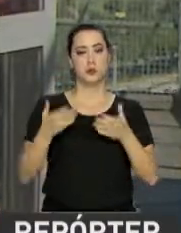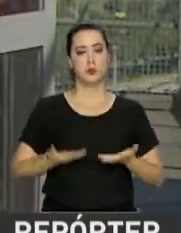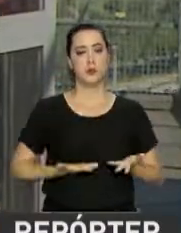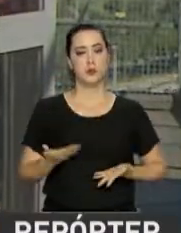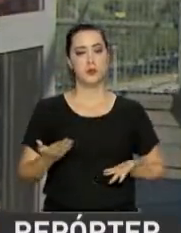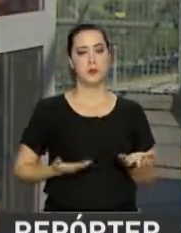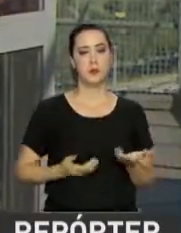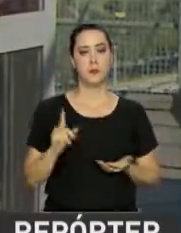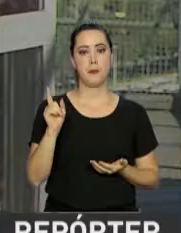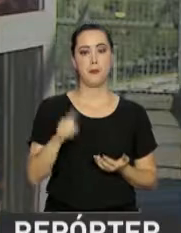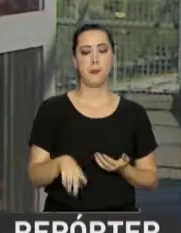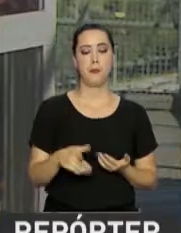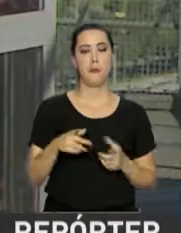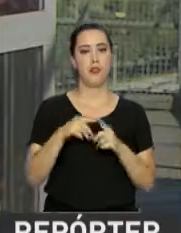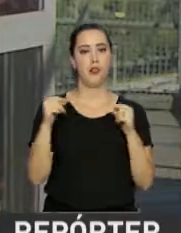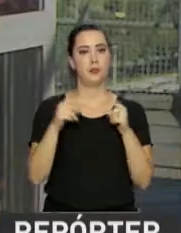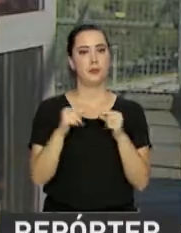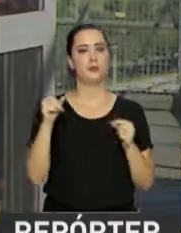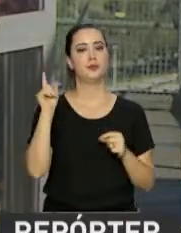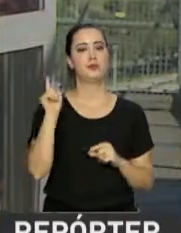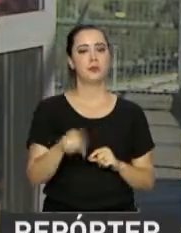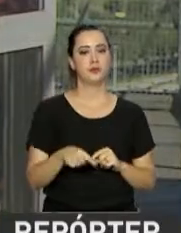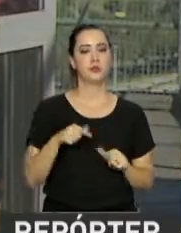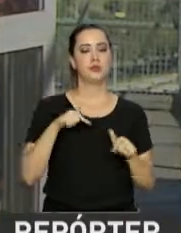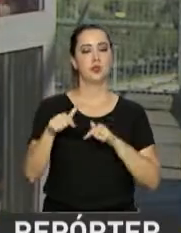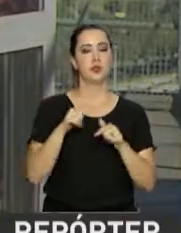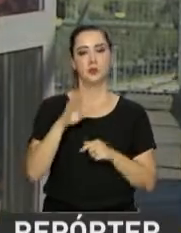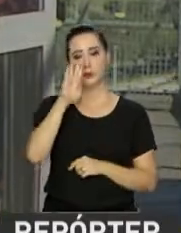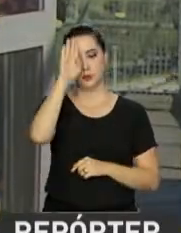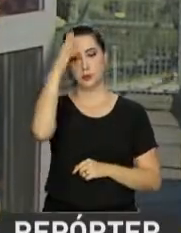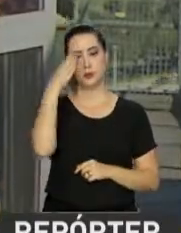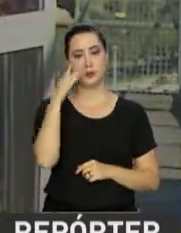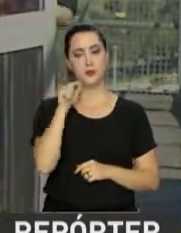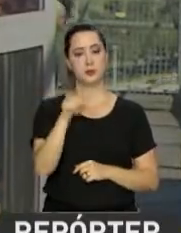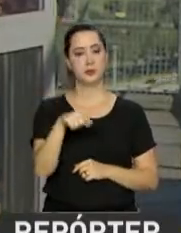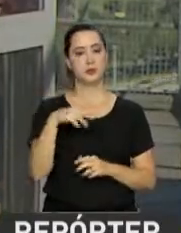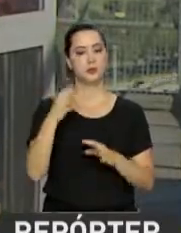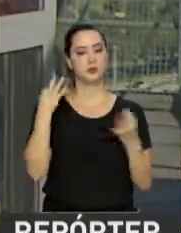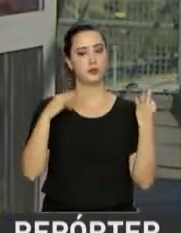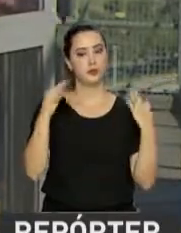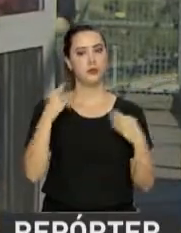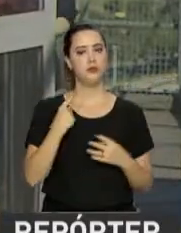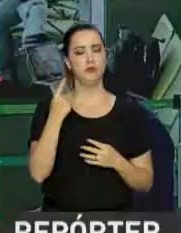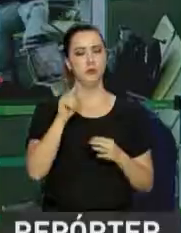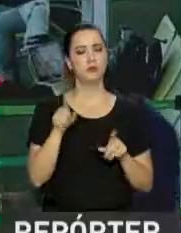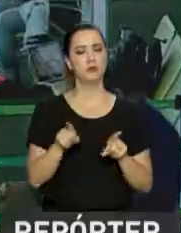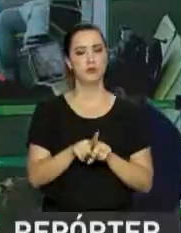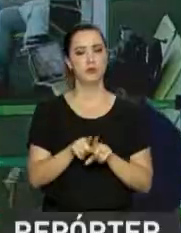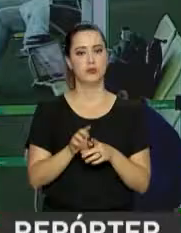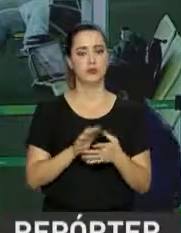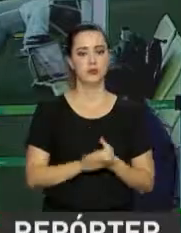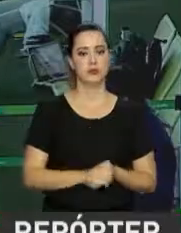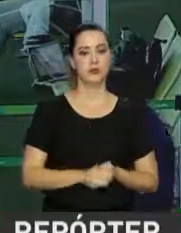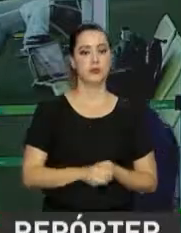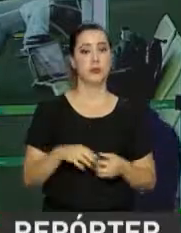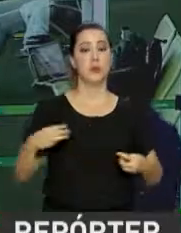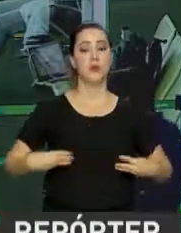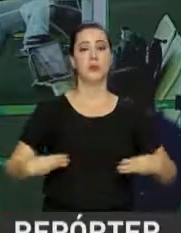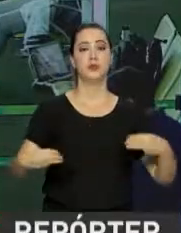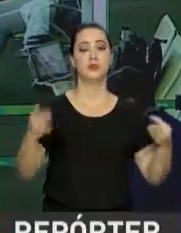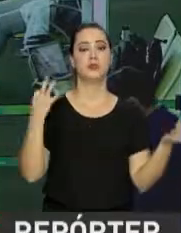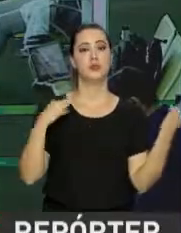serviços, no caso de Brasília, é a atividade principal. E o turismo é uma delas, né? O Ministério do Turismo